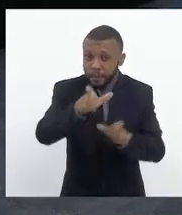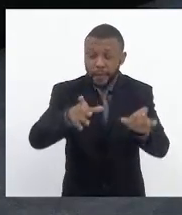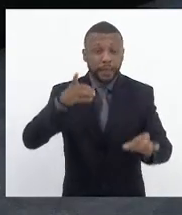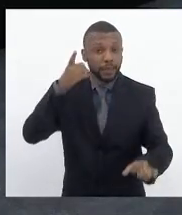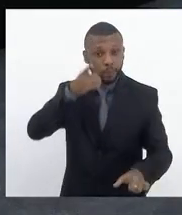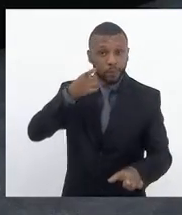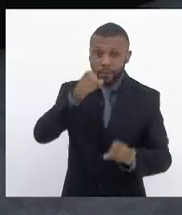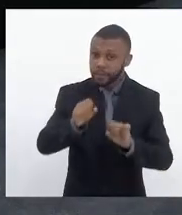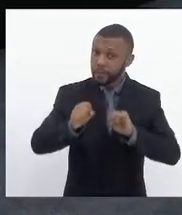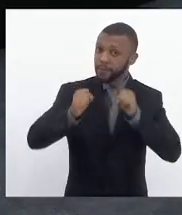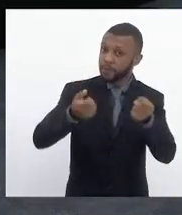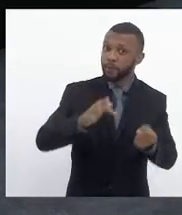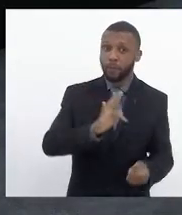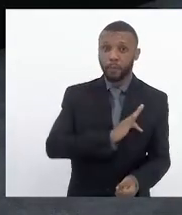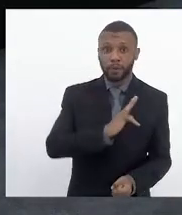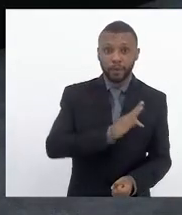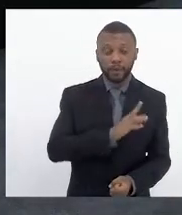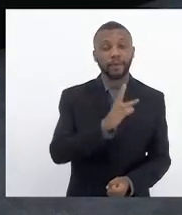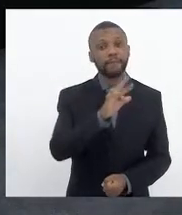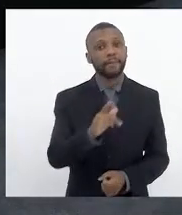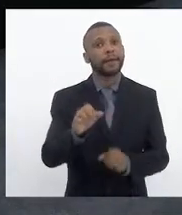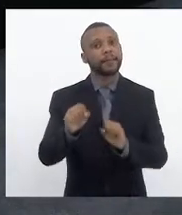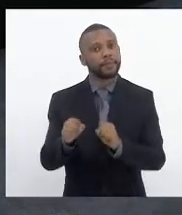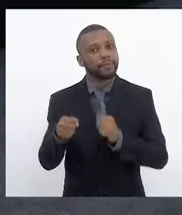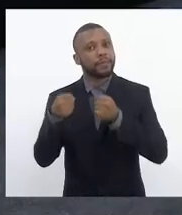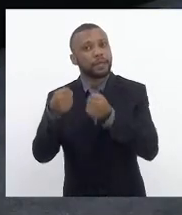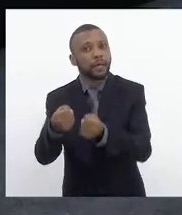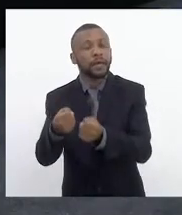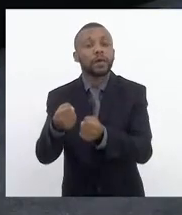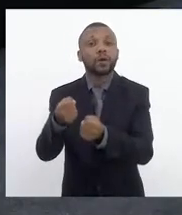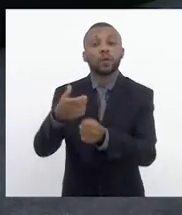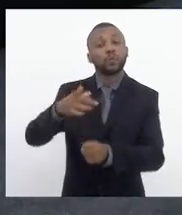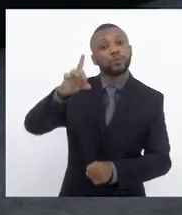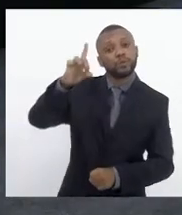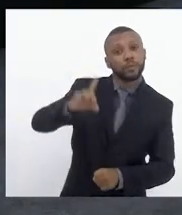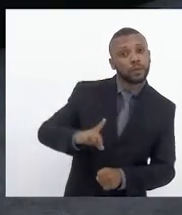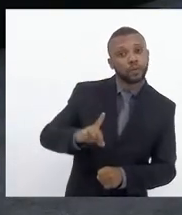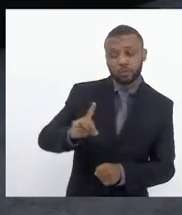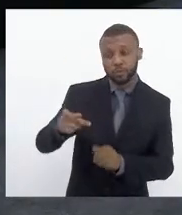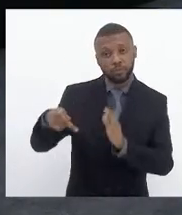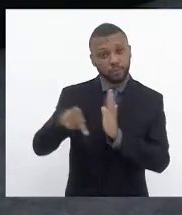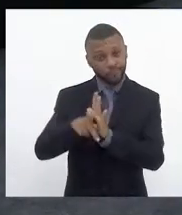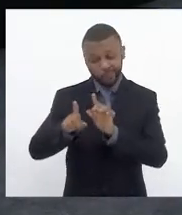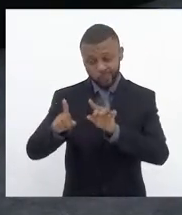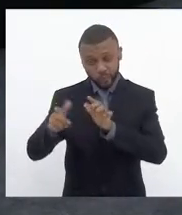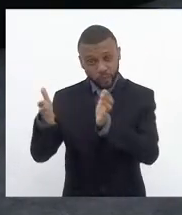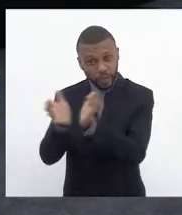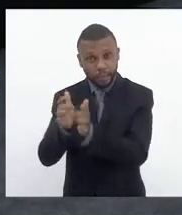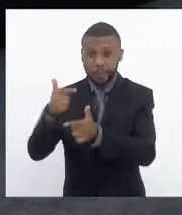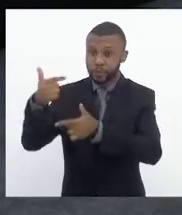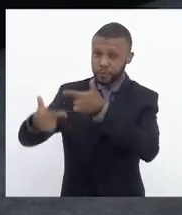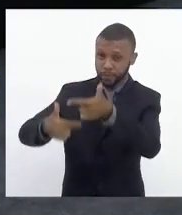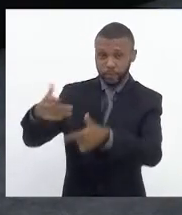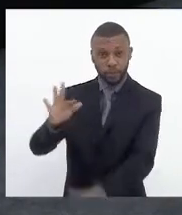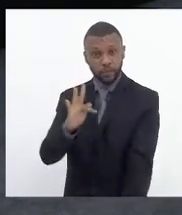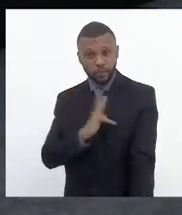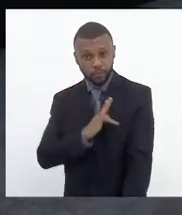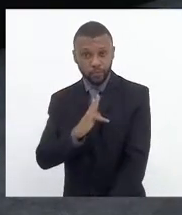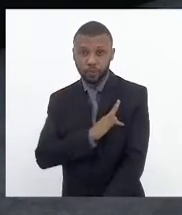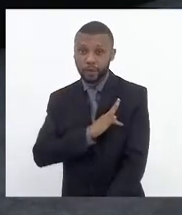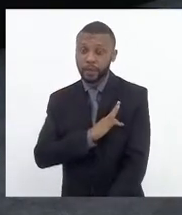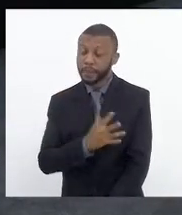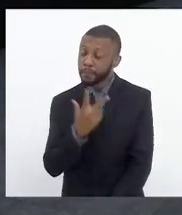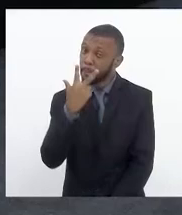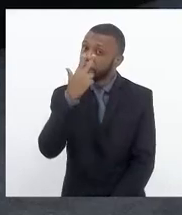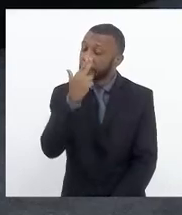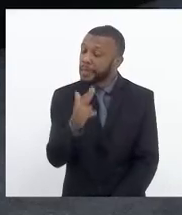vão defender os direitos a preservação dos direitos dos policiais que ao que tudo indica